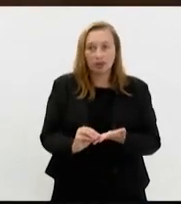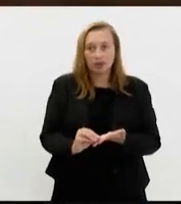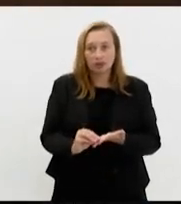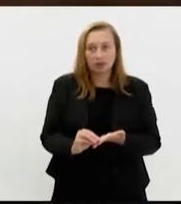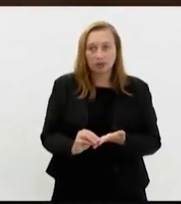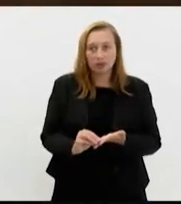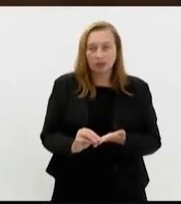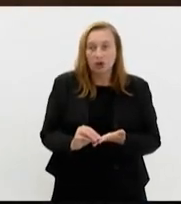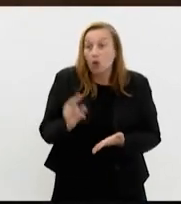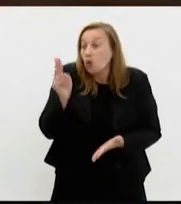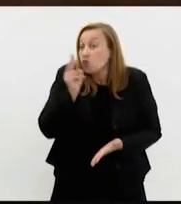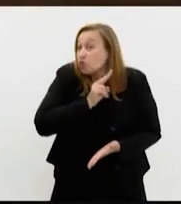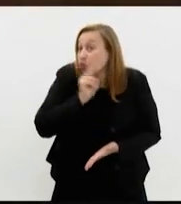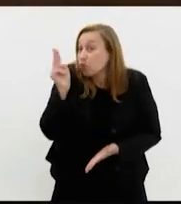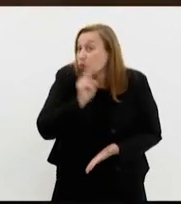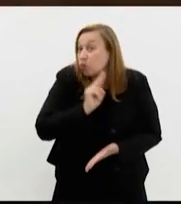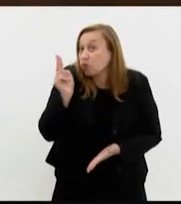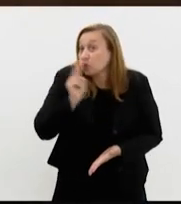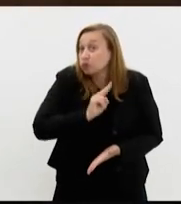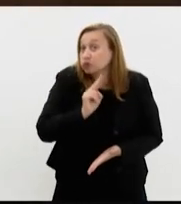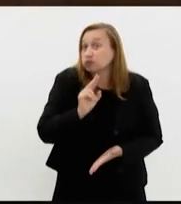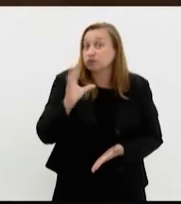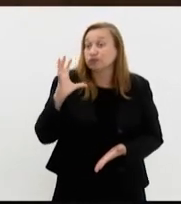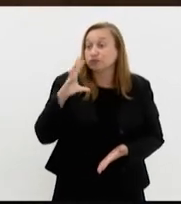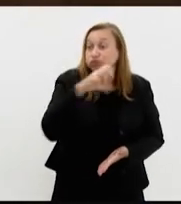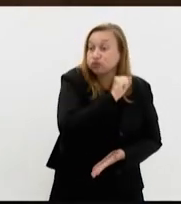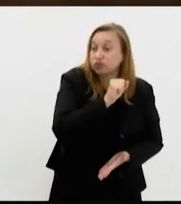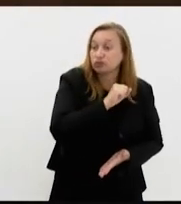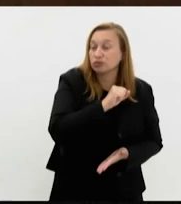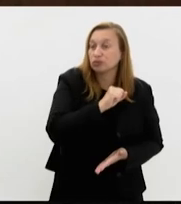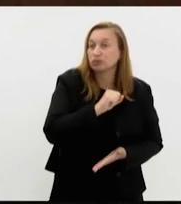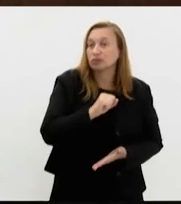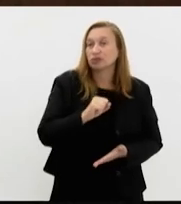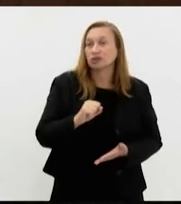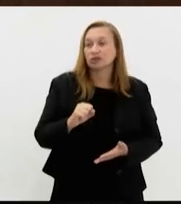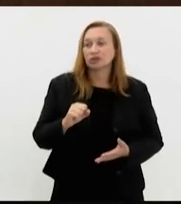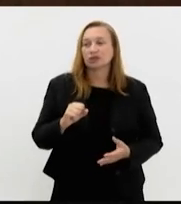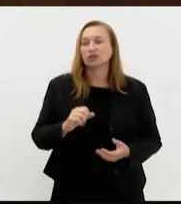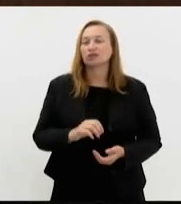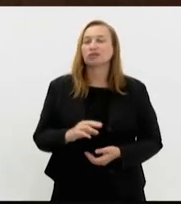uma velocidade acima da luz.